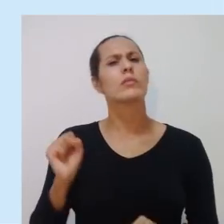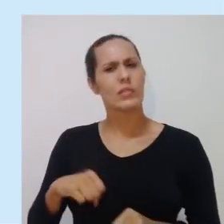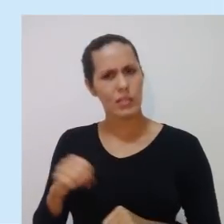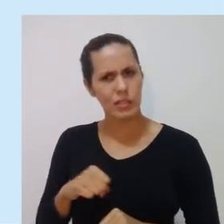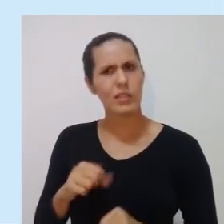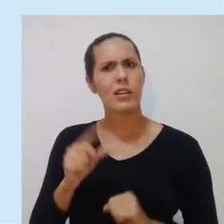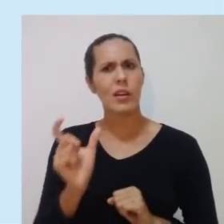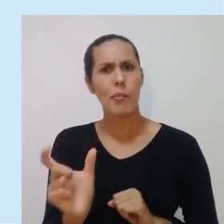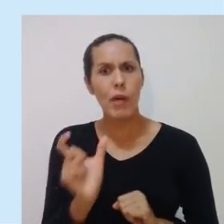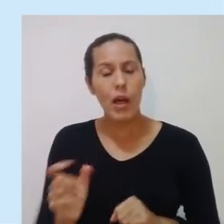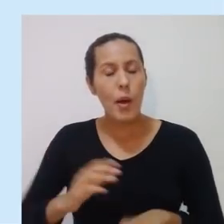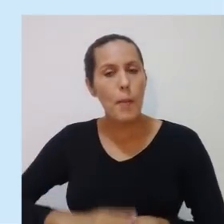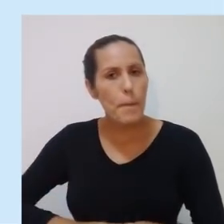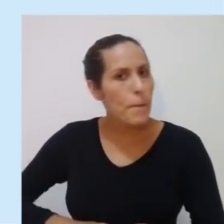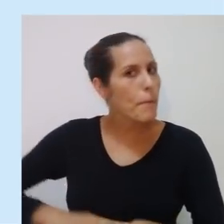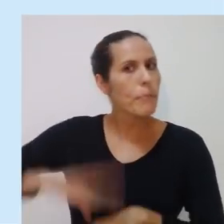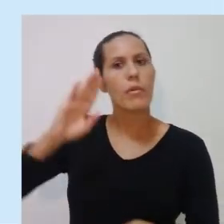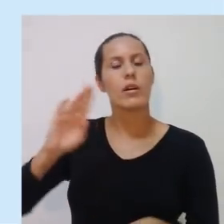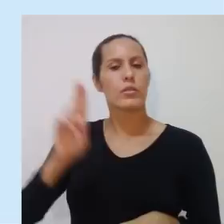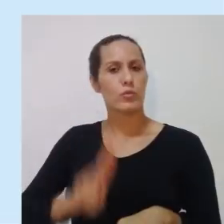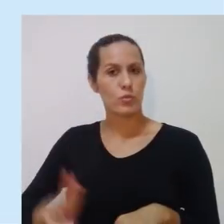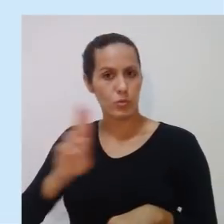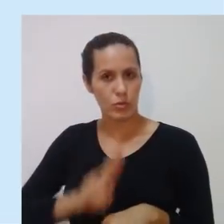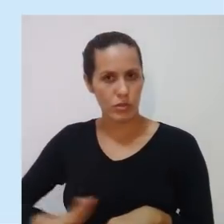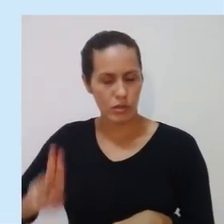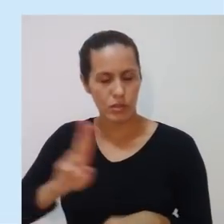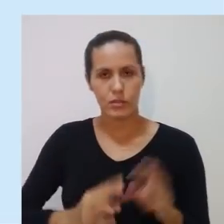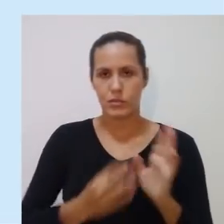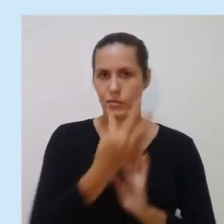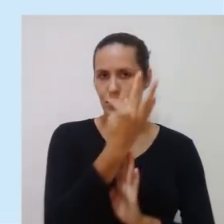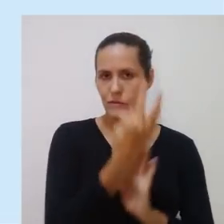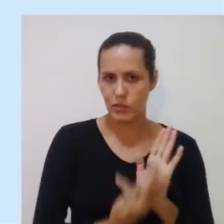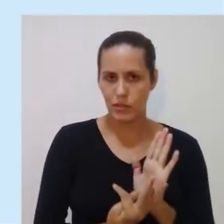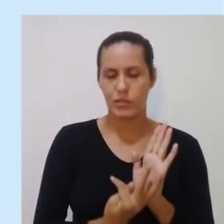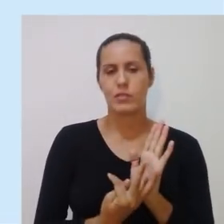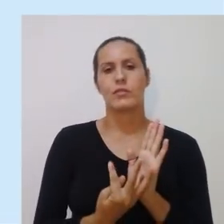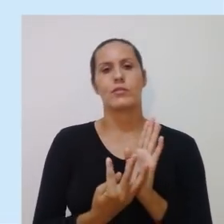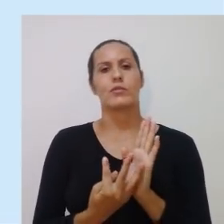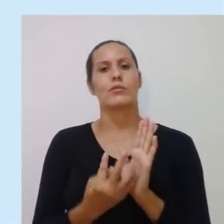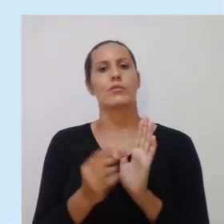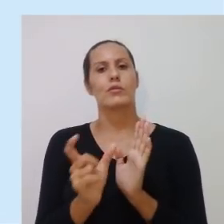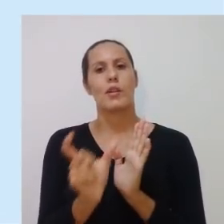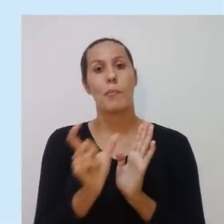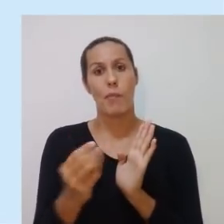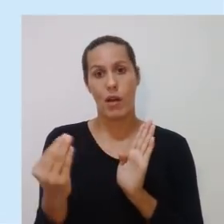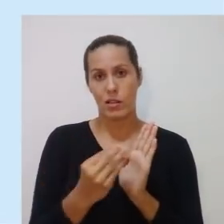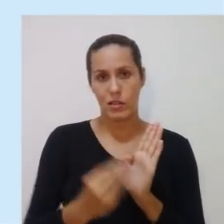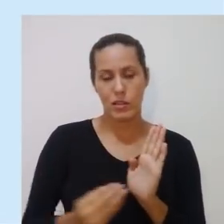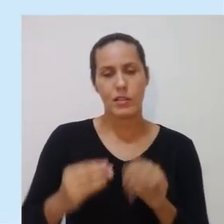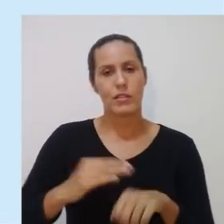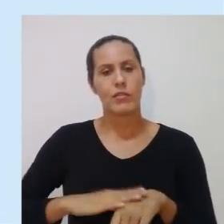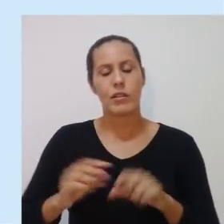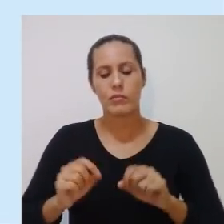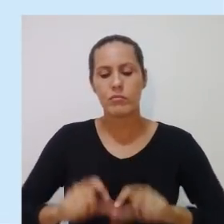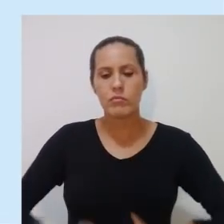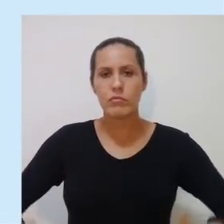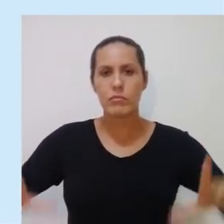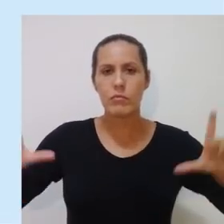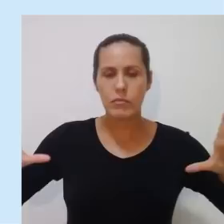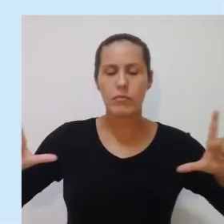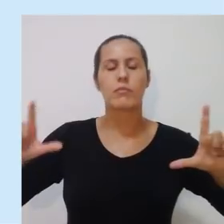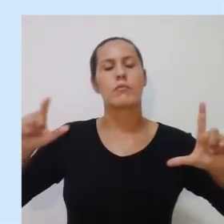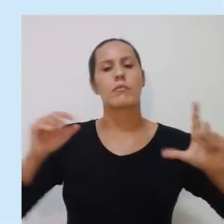aqui. As palavras mais utilizadas em um texto, aquelas palavras que vão aparecer